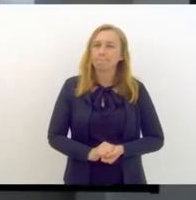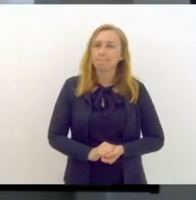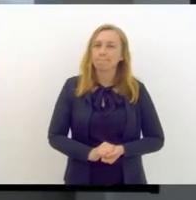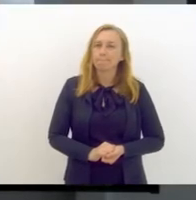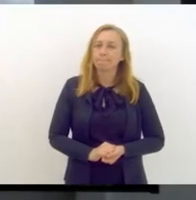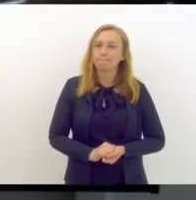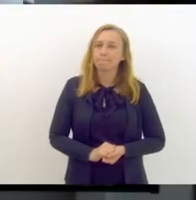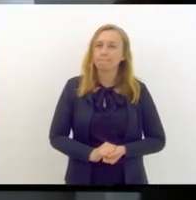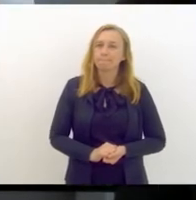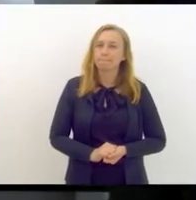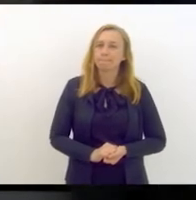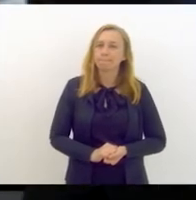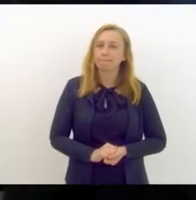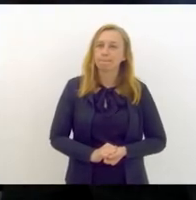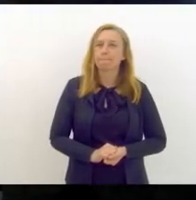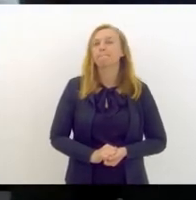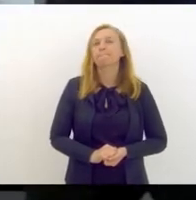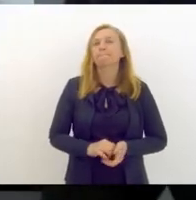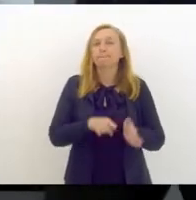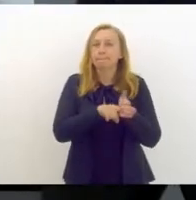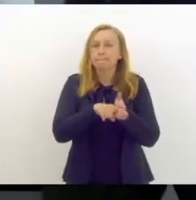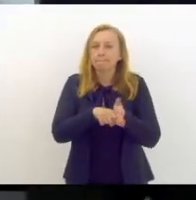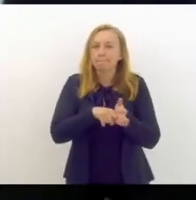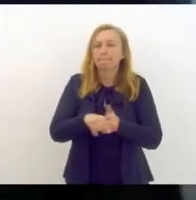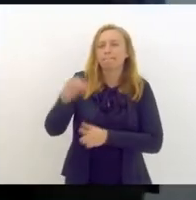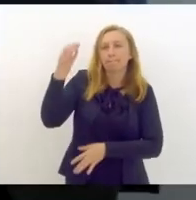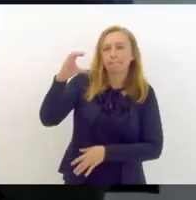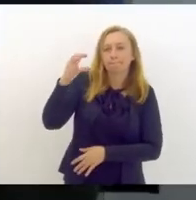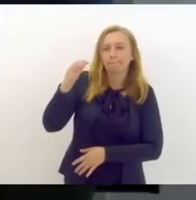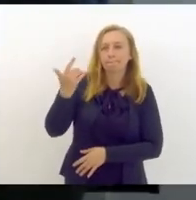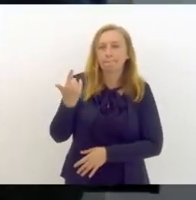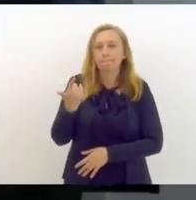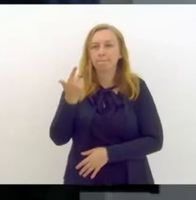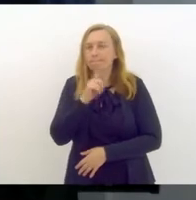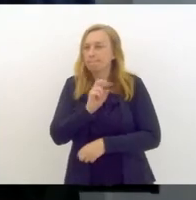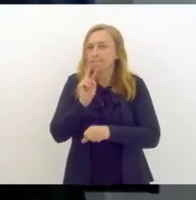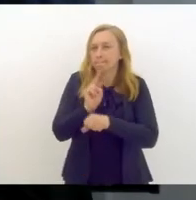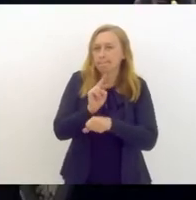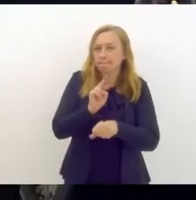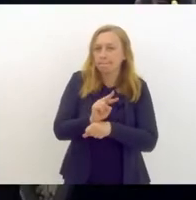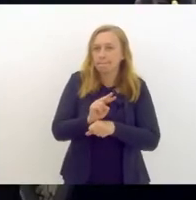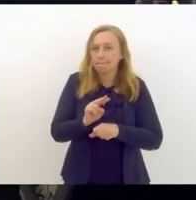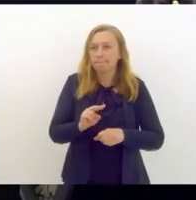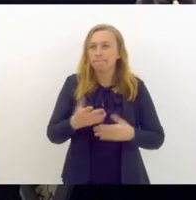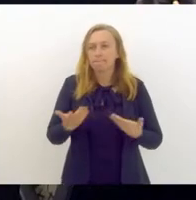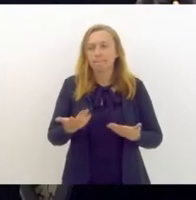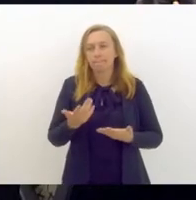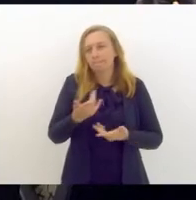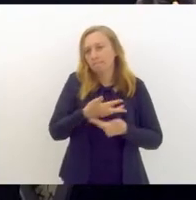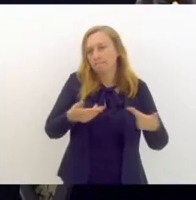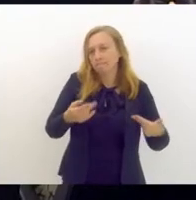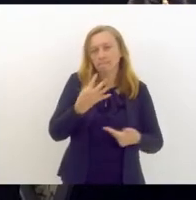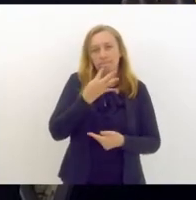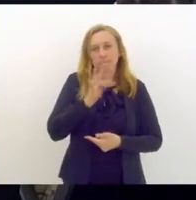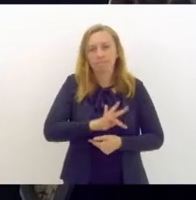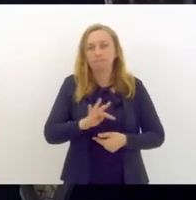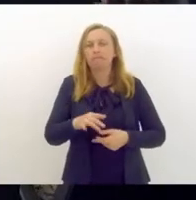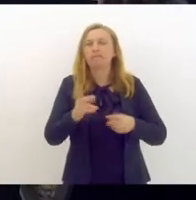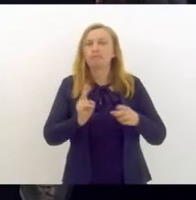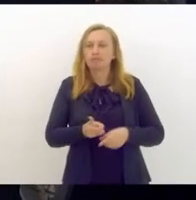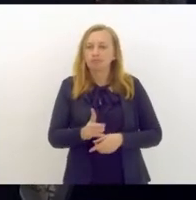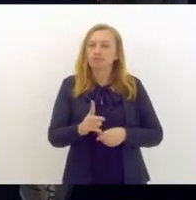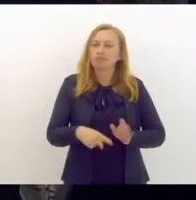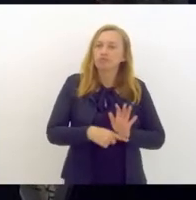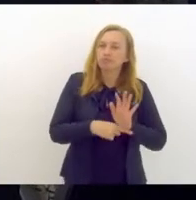Acho que não. Bom, pesquisa científica, a gente não consegue proteger ou gerir se a gente não conhece, então a unidade sempre